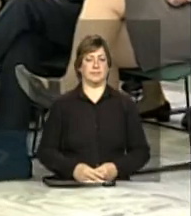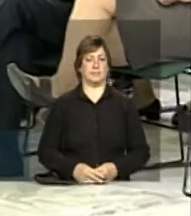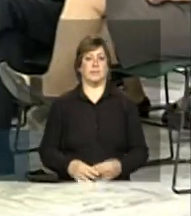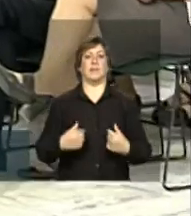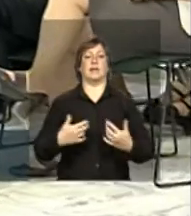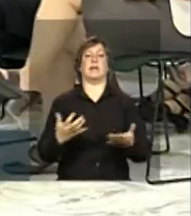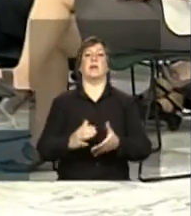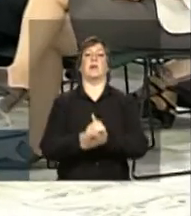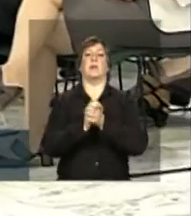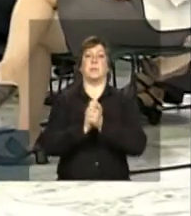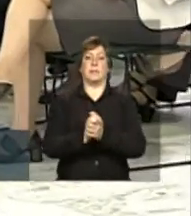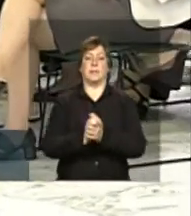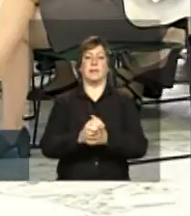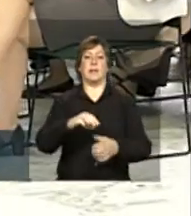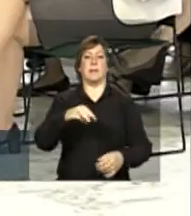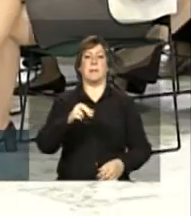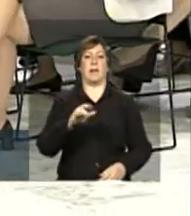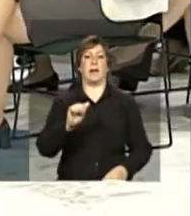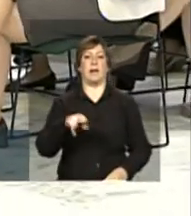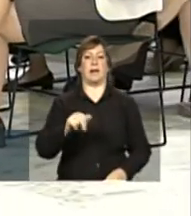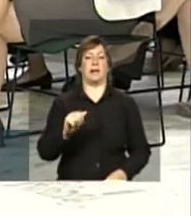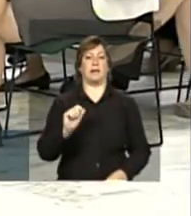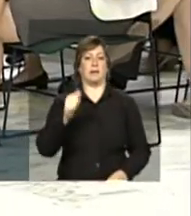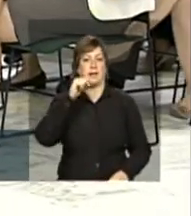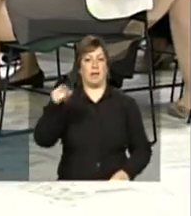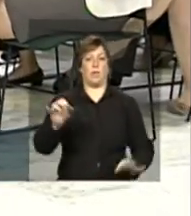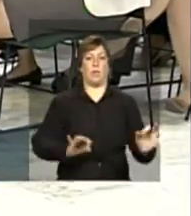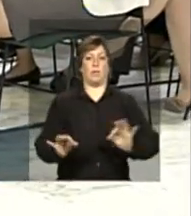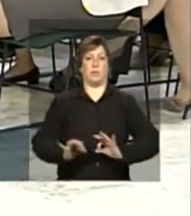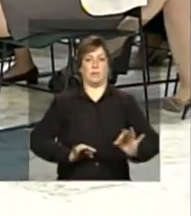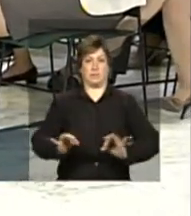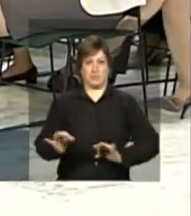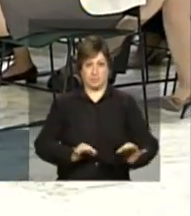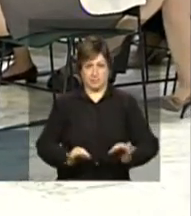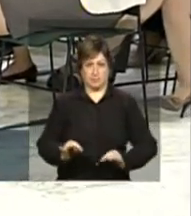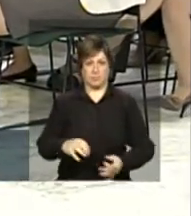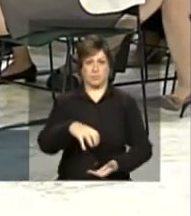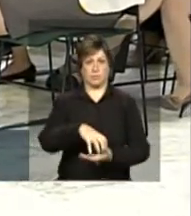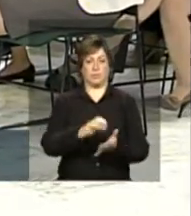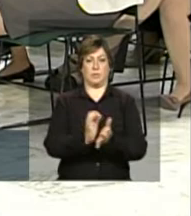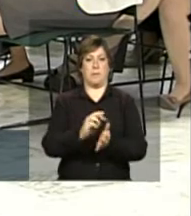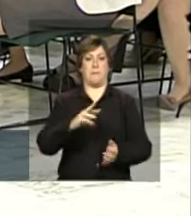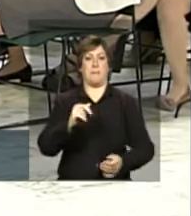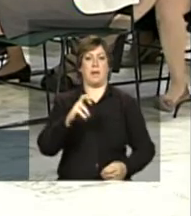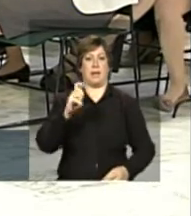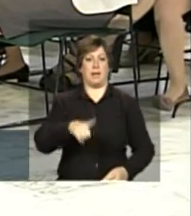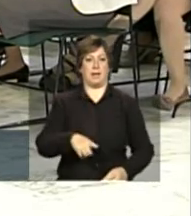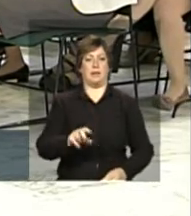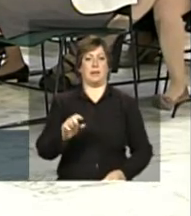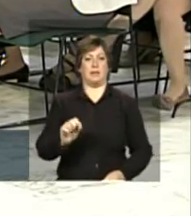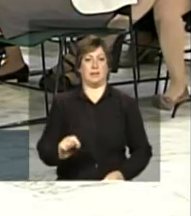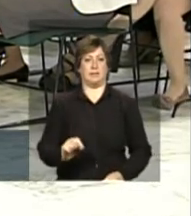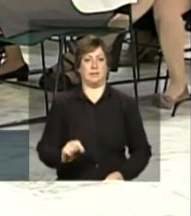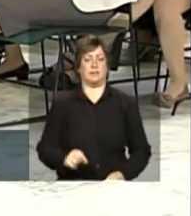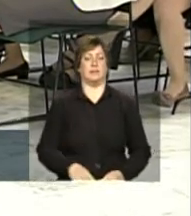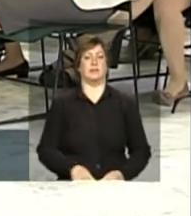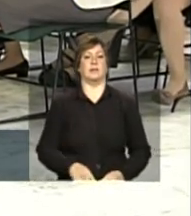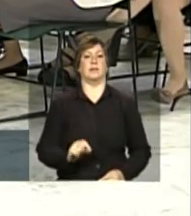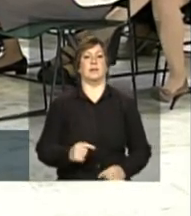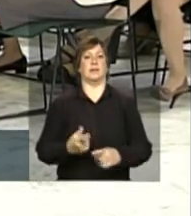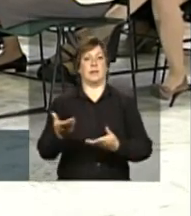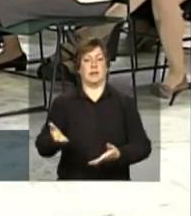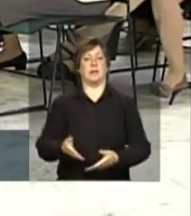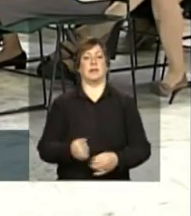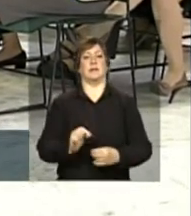queria cumprimentar a Mariana Aleixo a coordenadora da organização da maré de sabores por